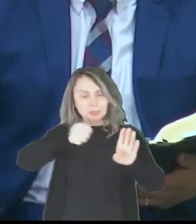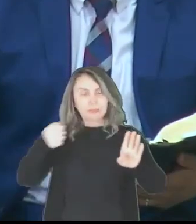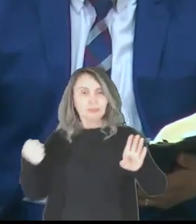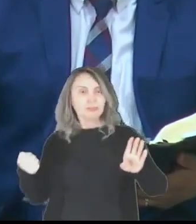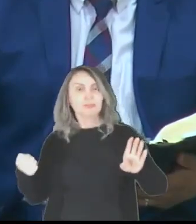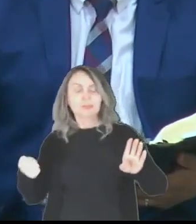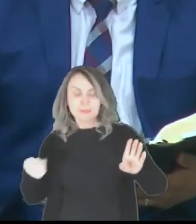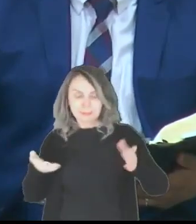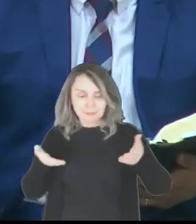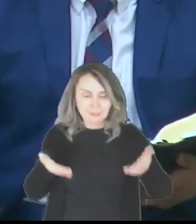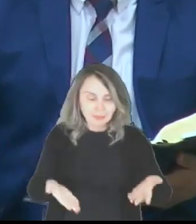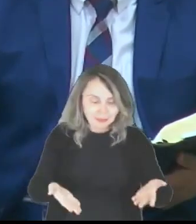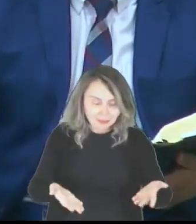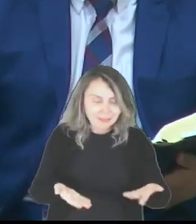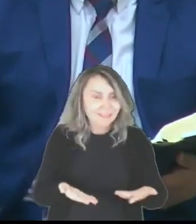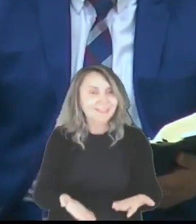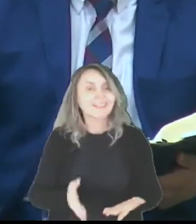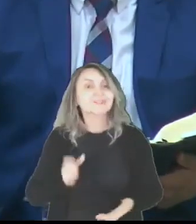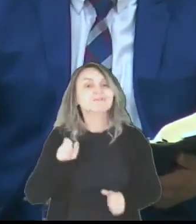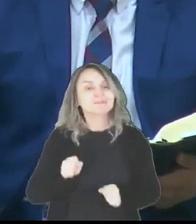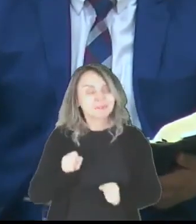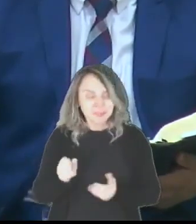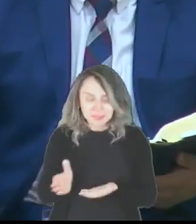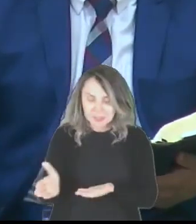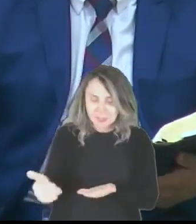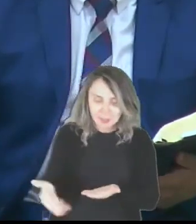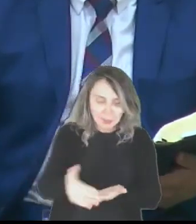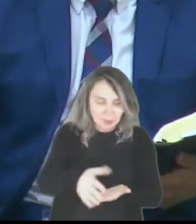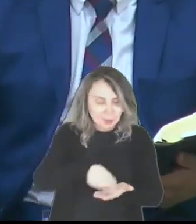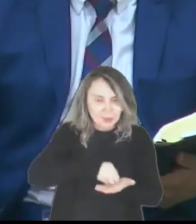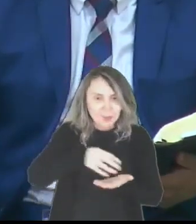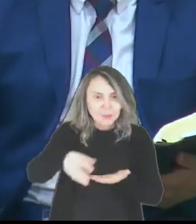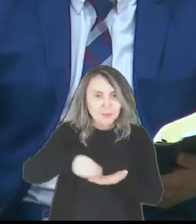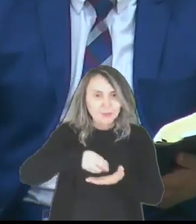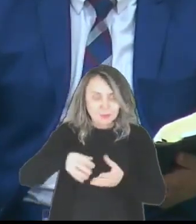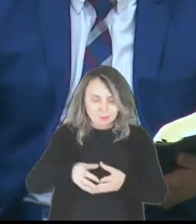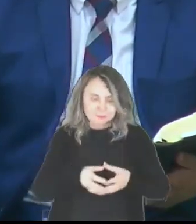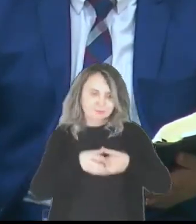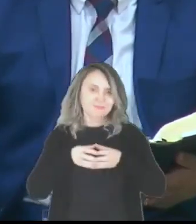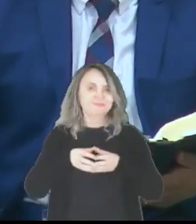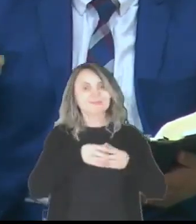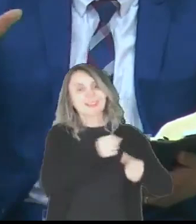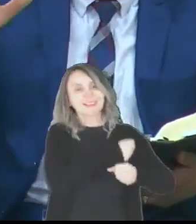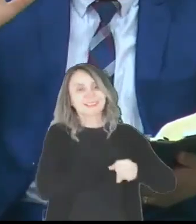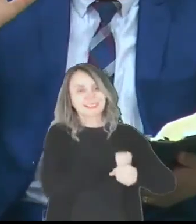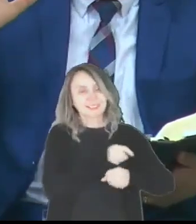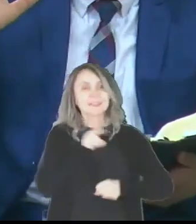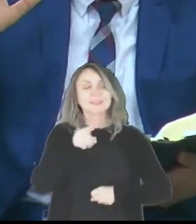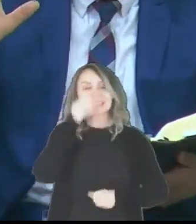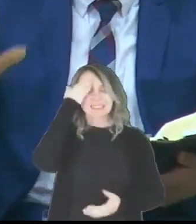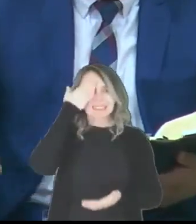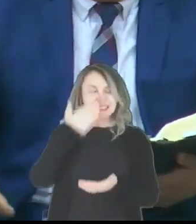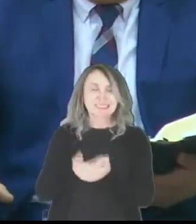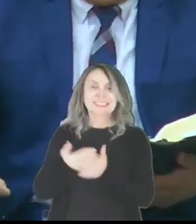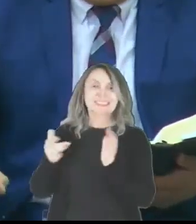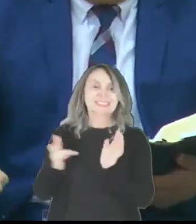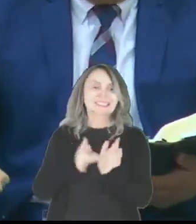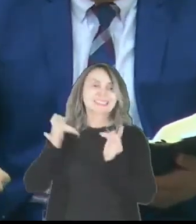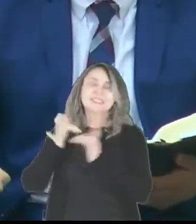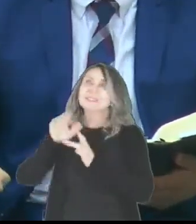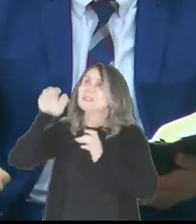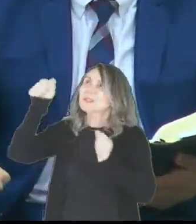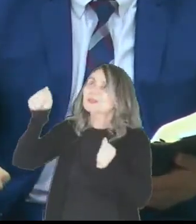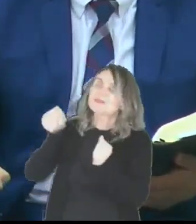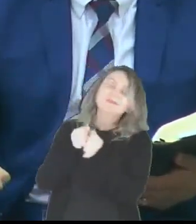maná estava à sua inteira disposição. Quem crê que Jesus está perto hoje aqui? Quem crê que o Senhor está aqui no meio